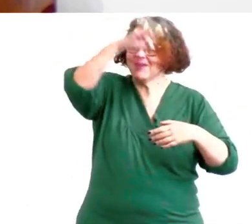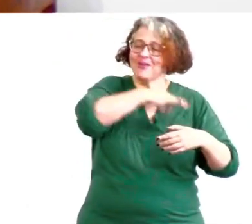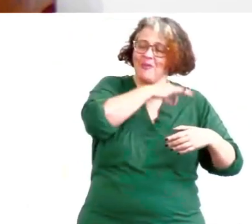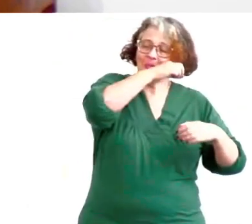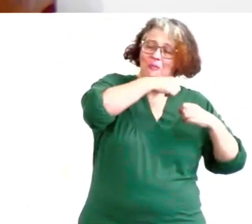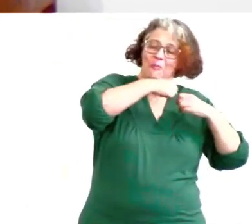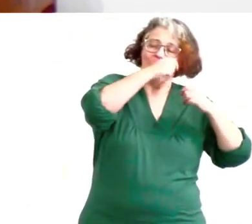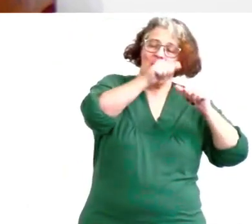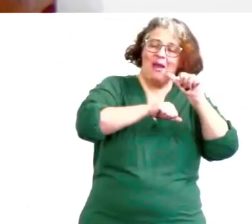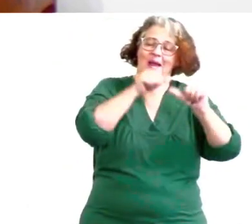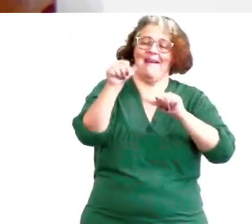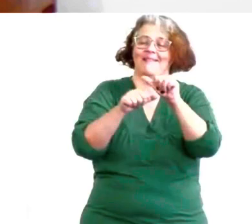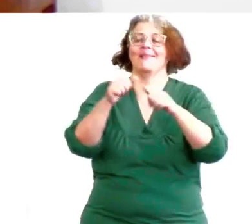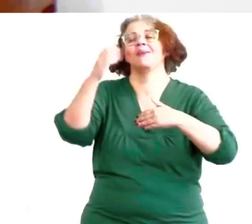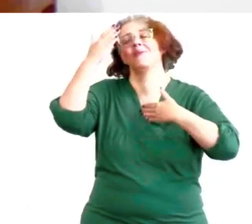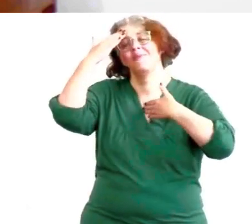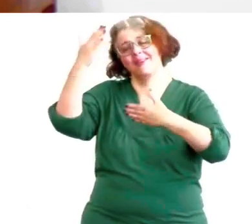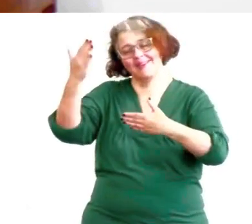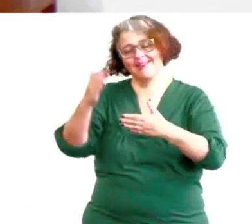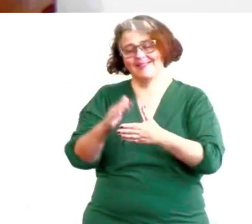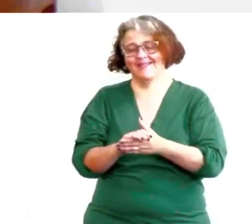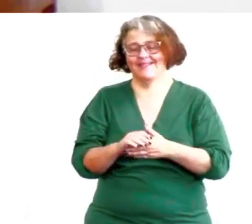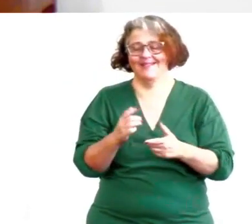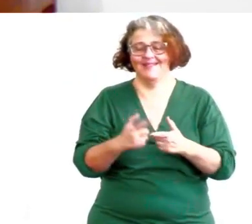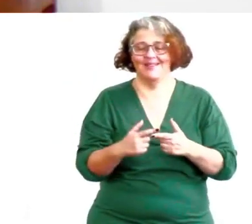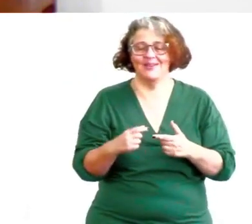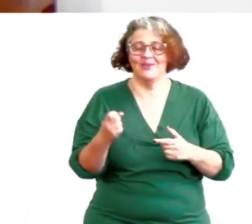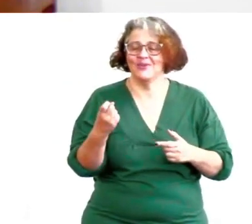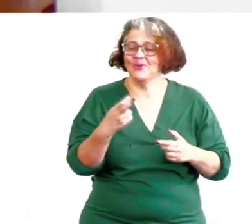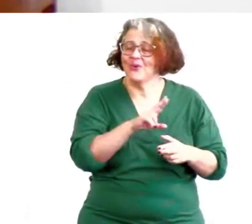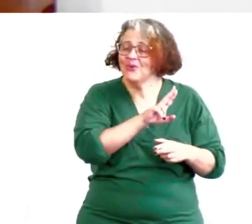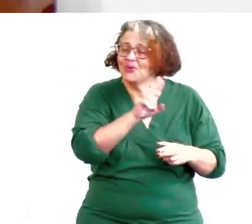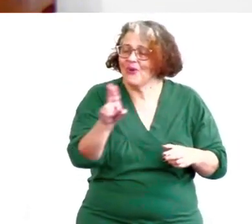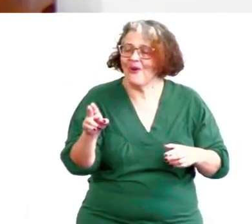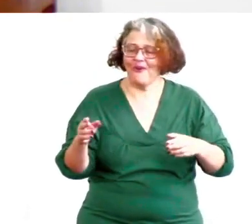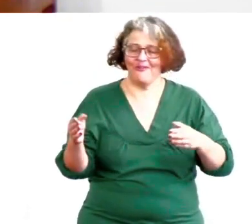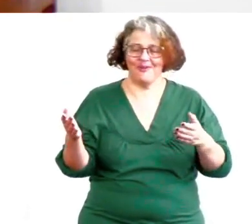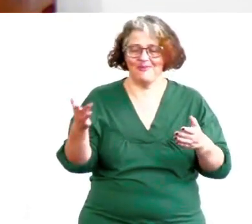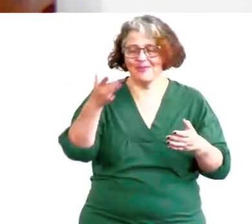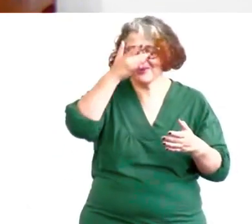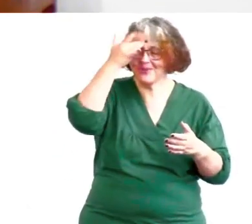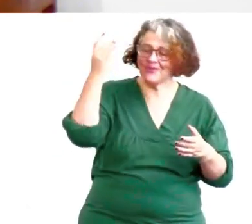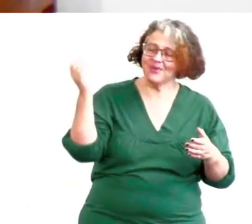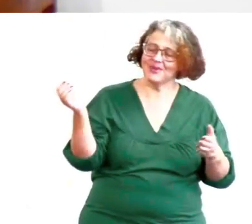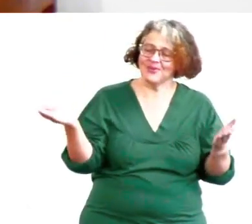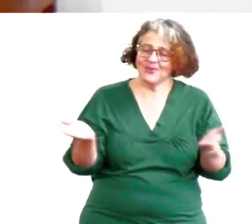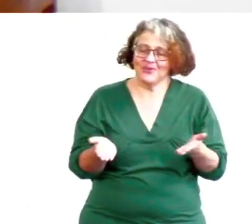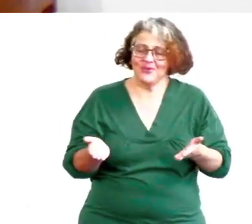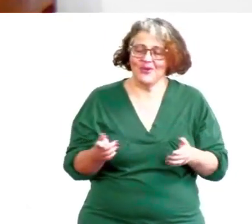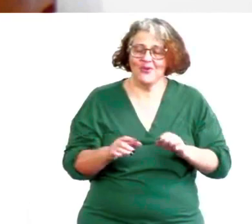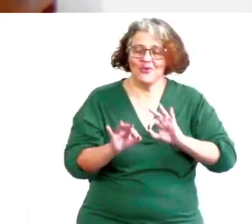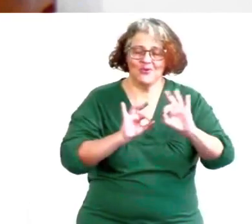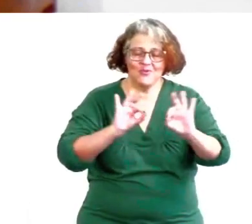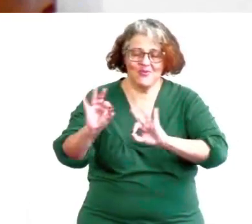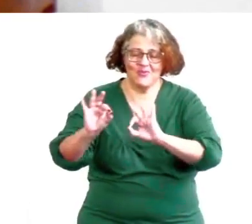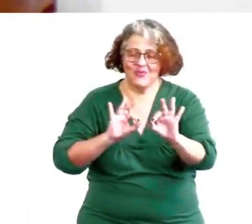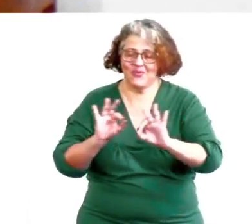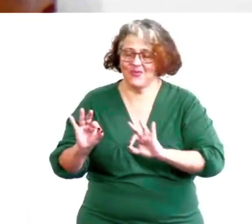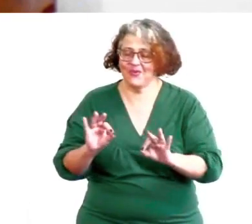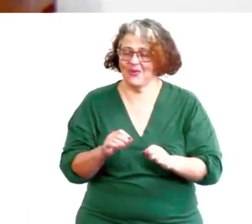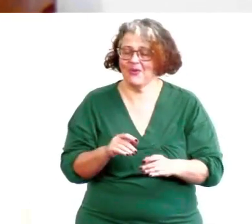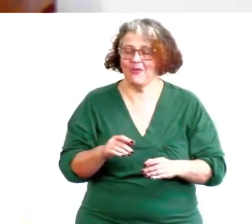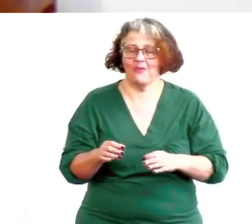Senhor. Certamente o Senhor está fazendo novas criaturas hoje, certamente o Senhor está preparando um povo para a